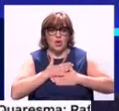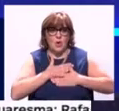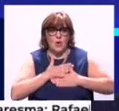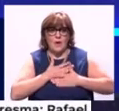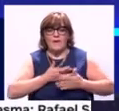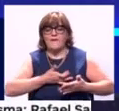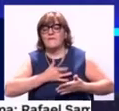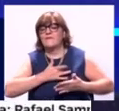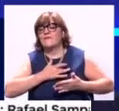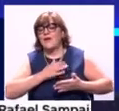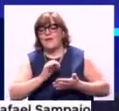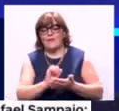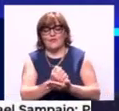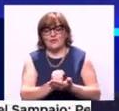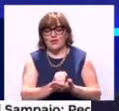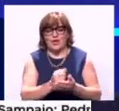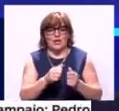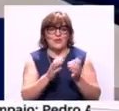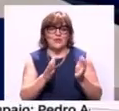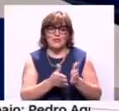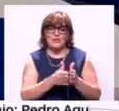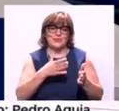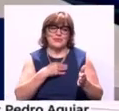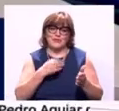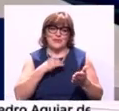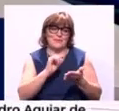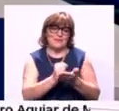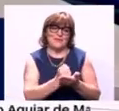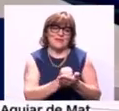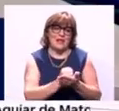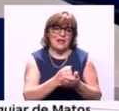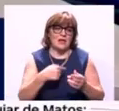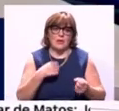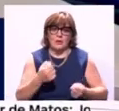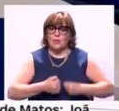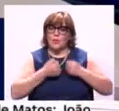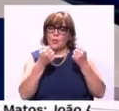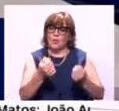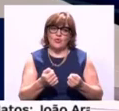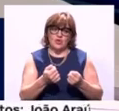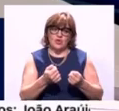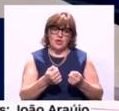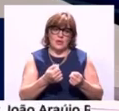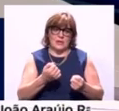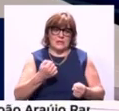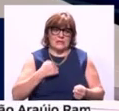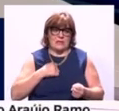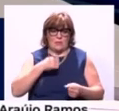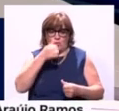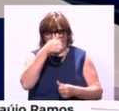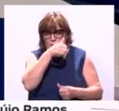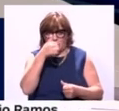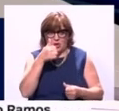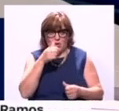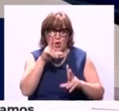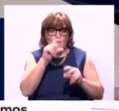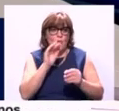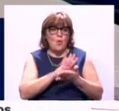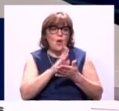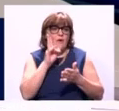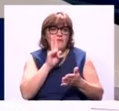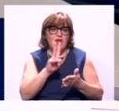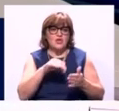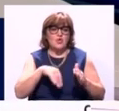eu adoro futsal. E acho que todos nós gostamos de futsal. Agora, eu não consigo estar aos domingos, aos sábados, eu nunca vejo o Futebol Clube